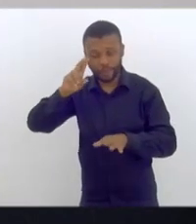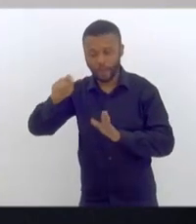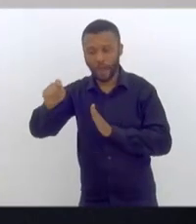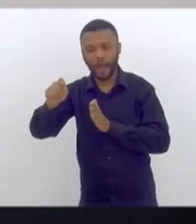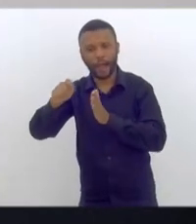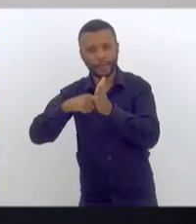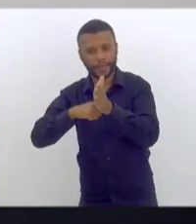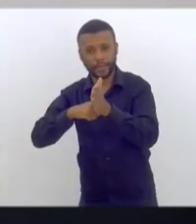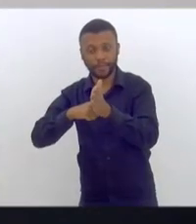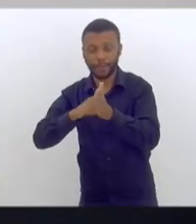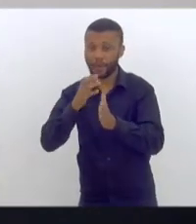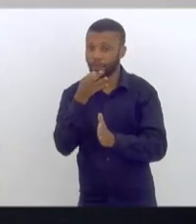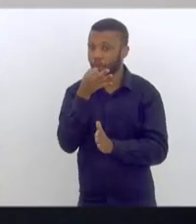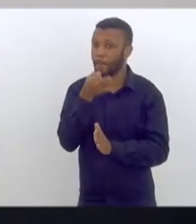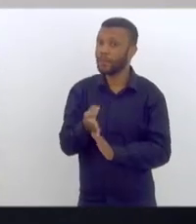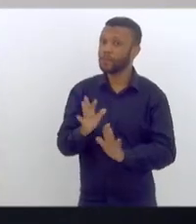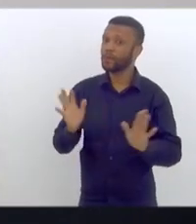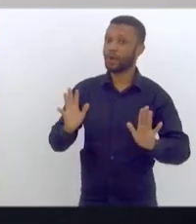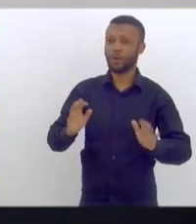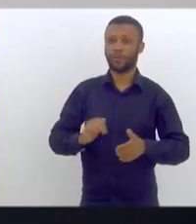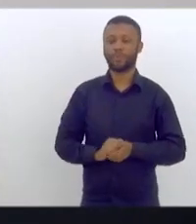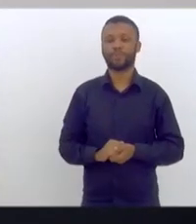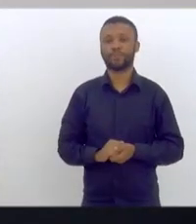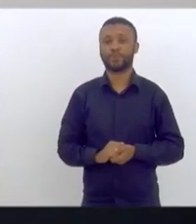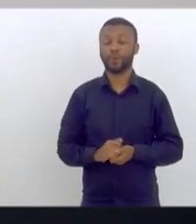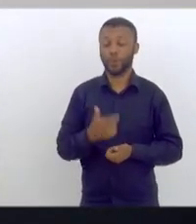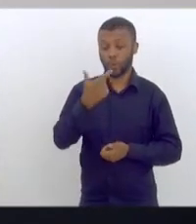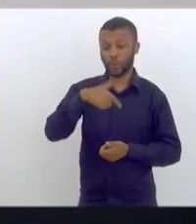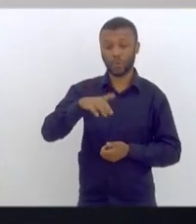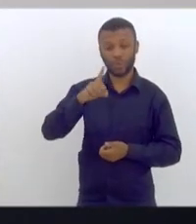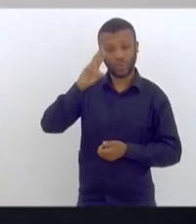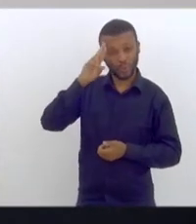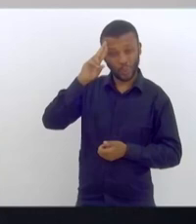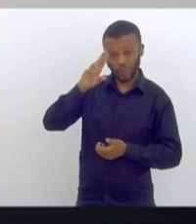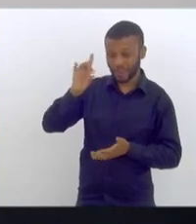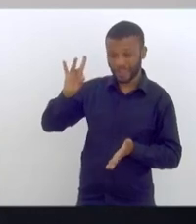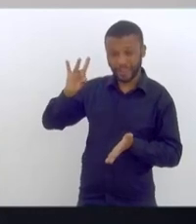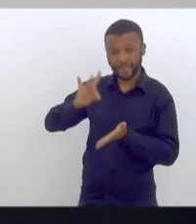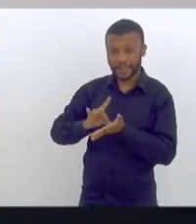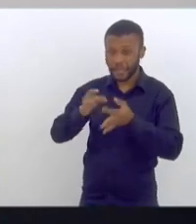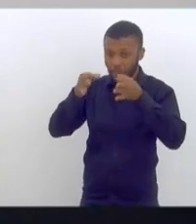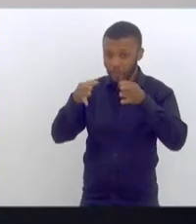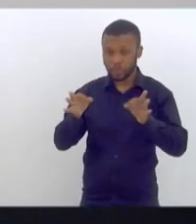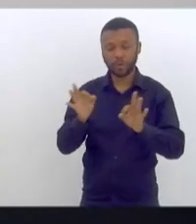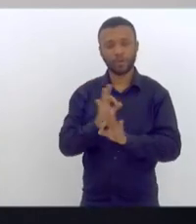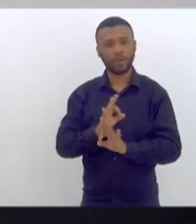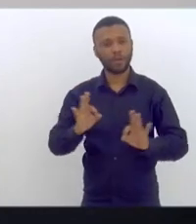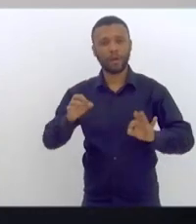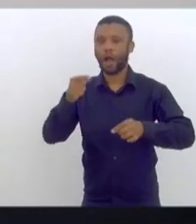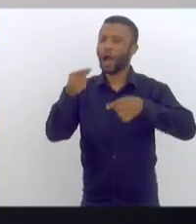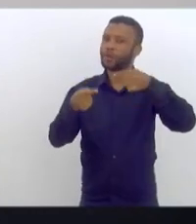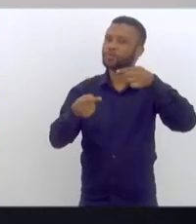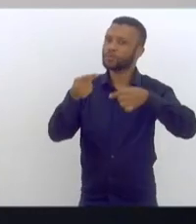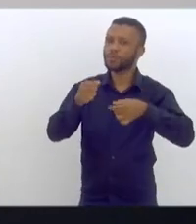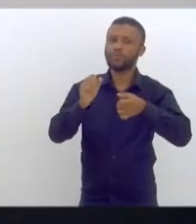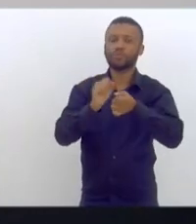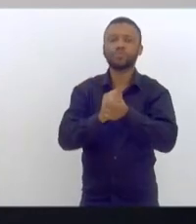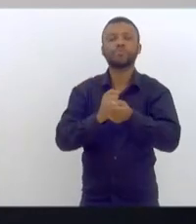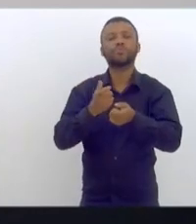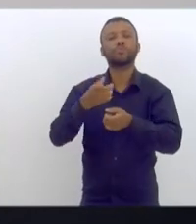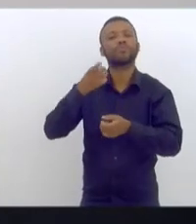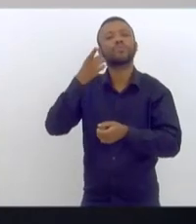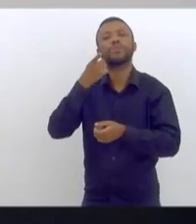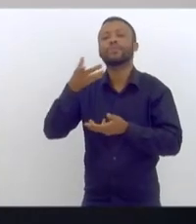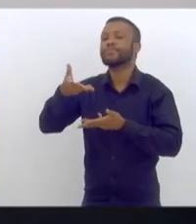Mas essa é a minha opinião não sou o dono da verdade eu vou levar isso para discussão dos Deputados